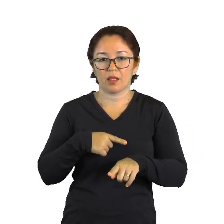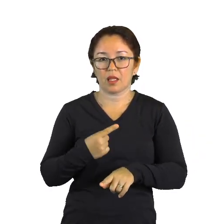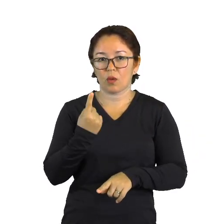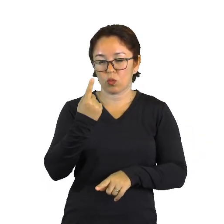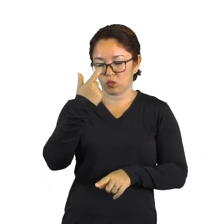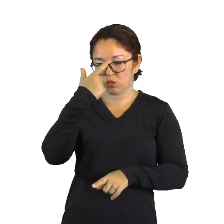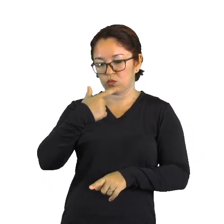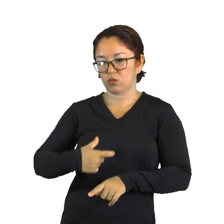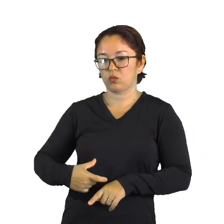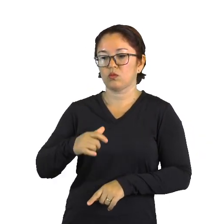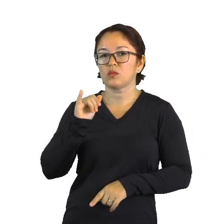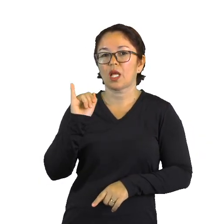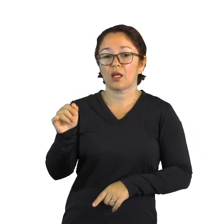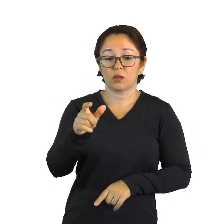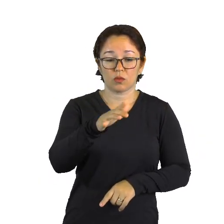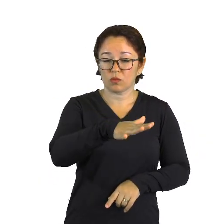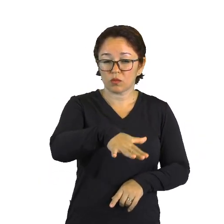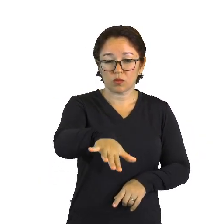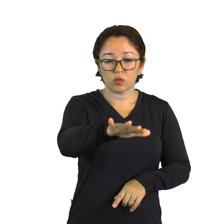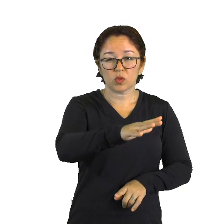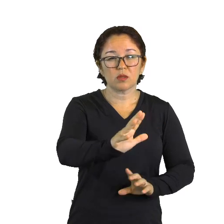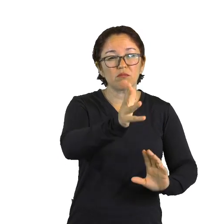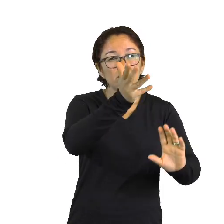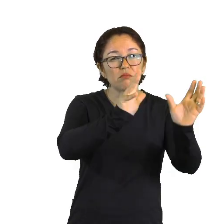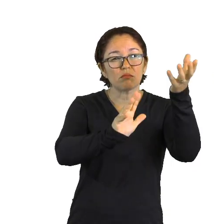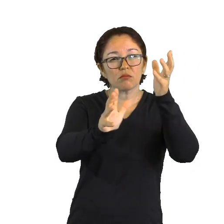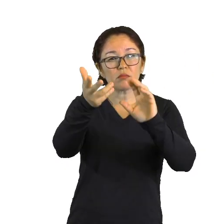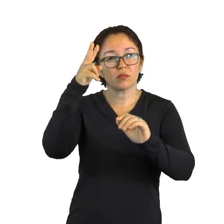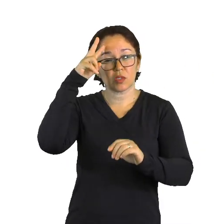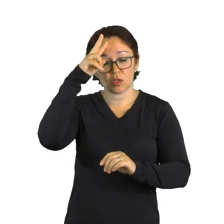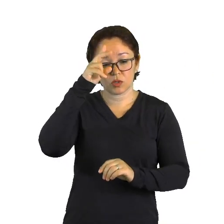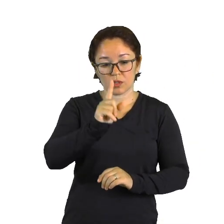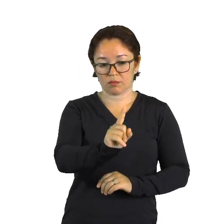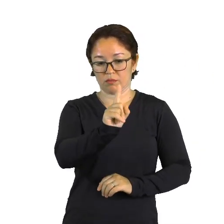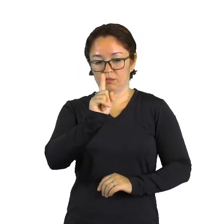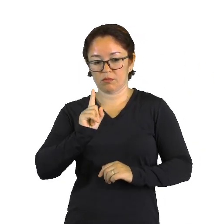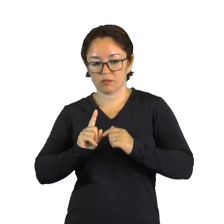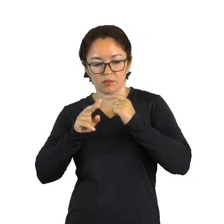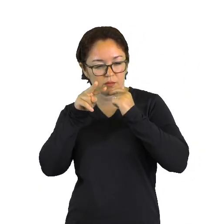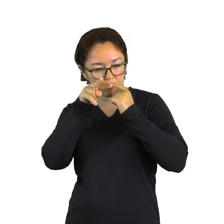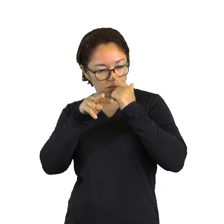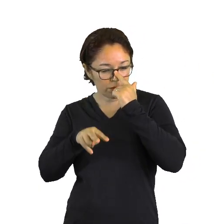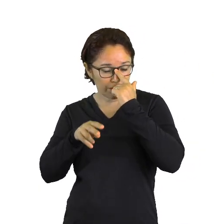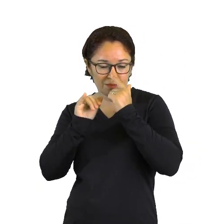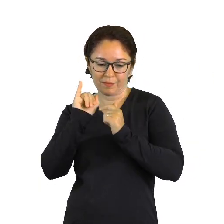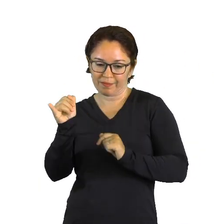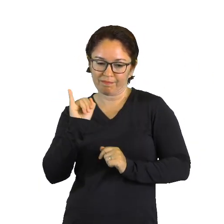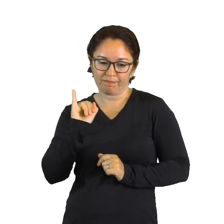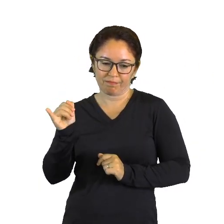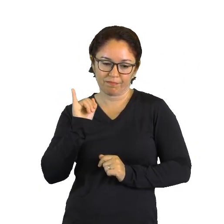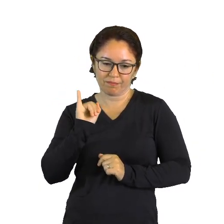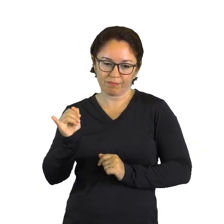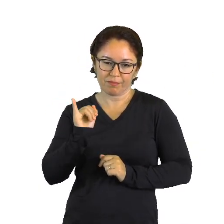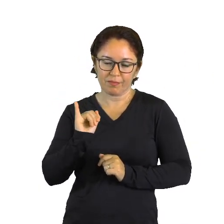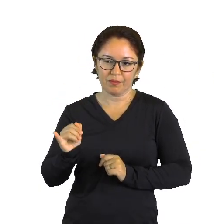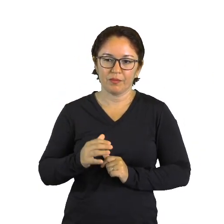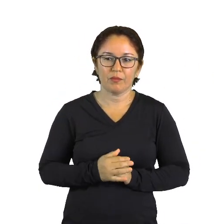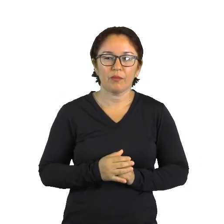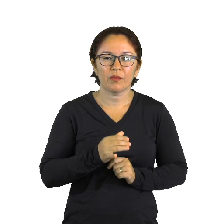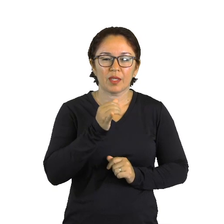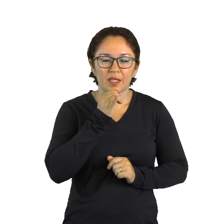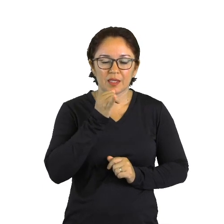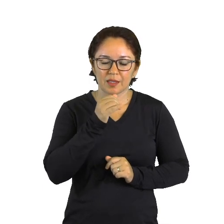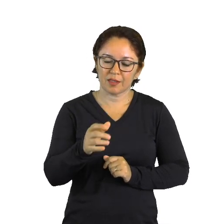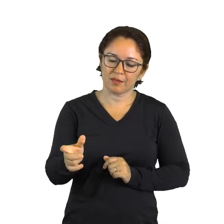que conta a história, né? Por exemplo, nós vamos ler um pedacinho, ó. Menina bonita